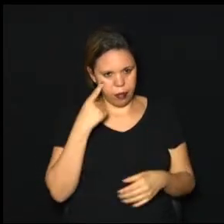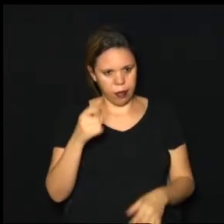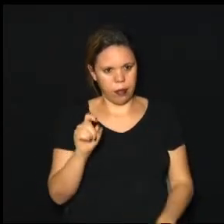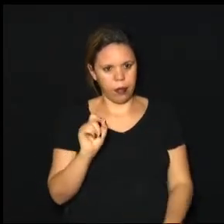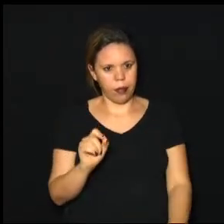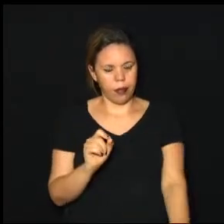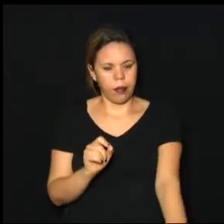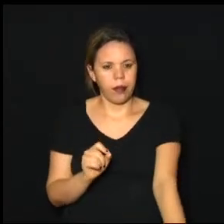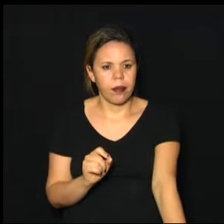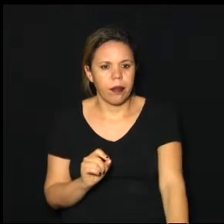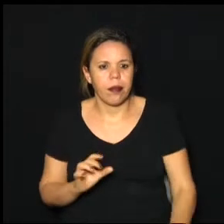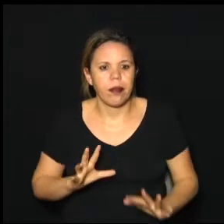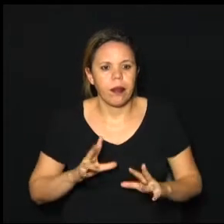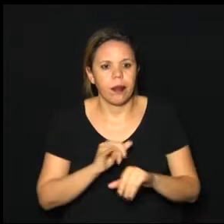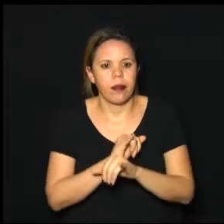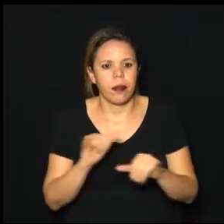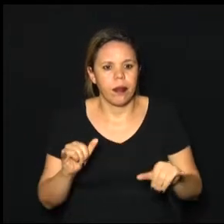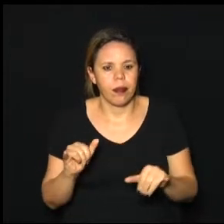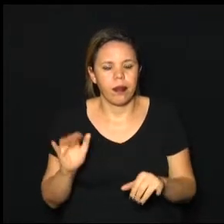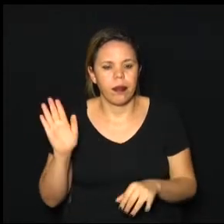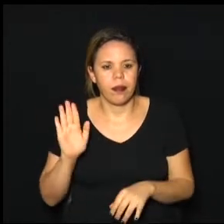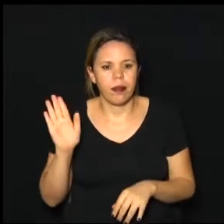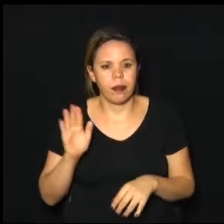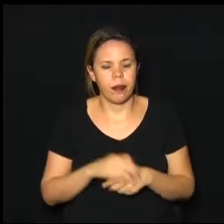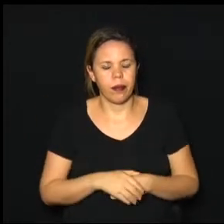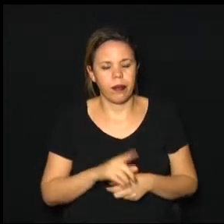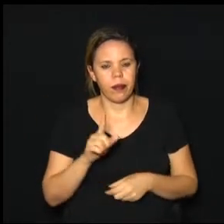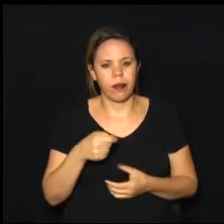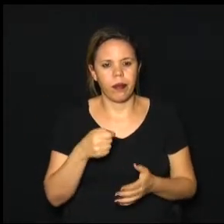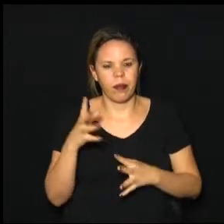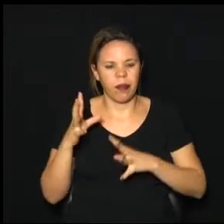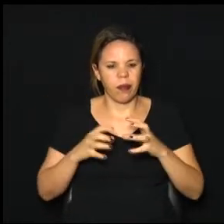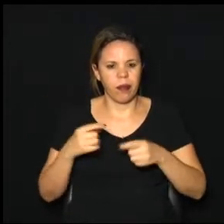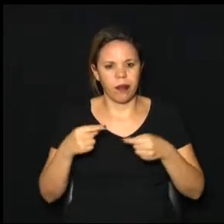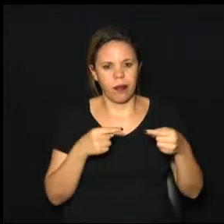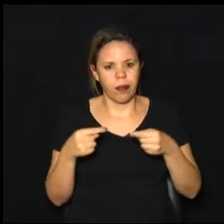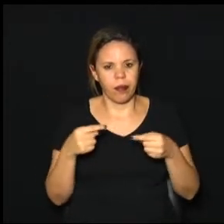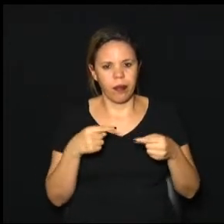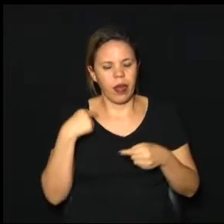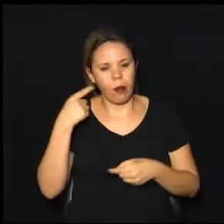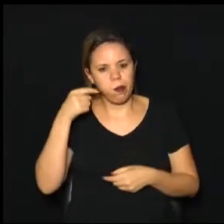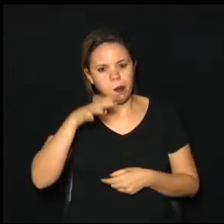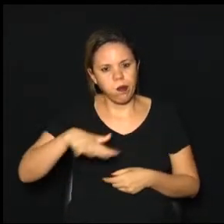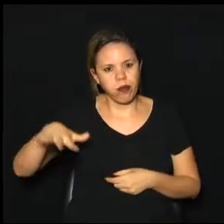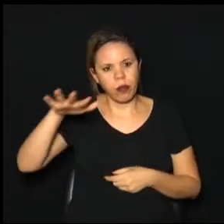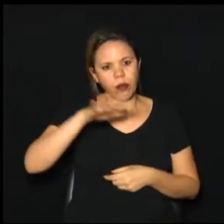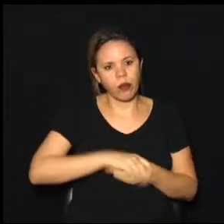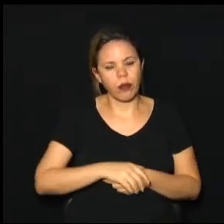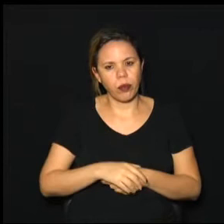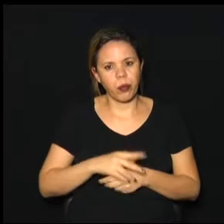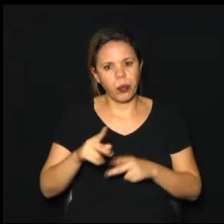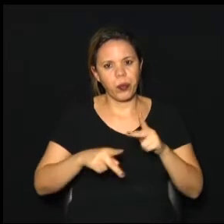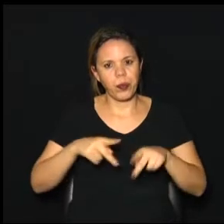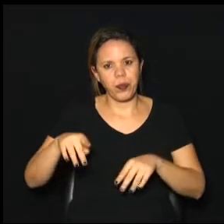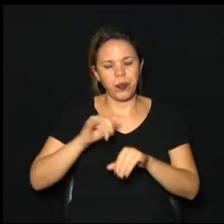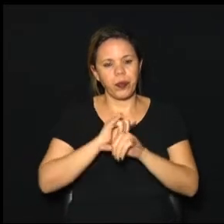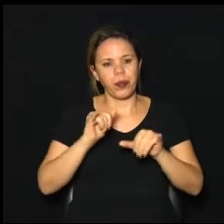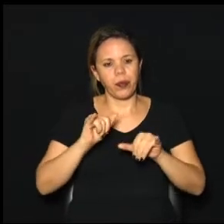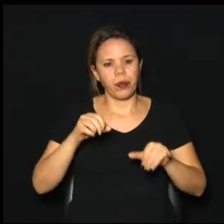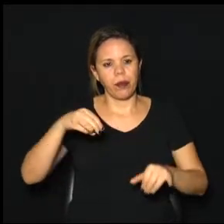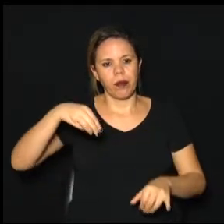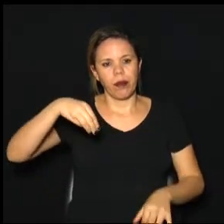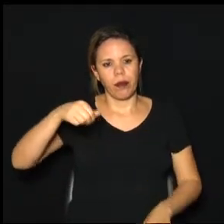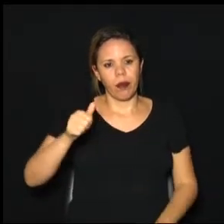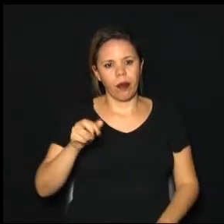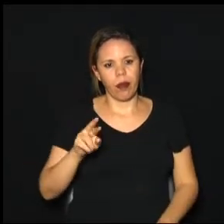que toda campanha eleitoral é uma briga danada entre os advogados e o pessoal do marketing. O